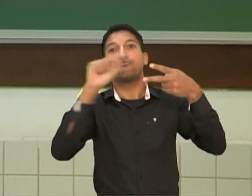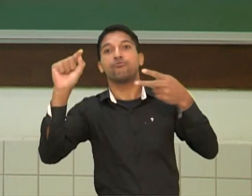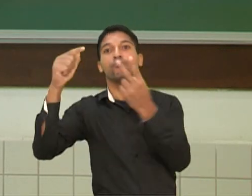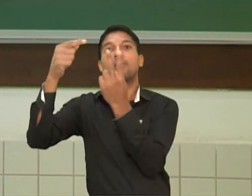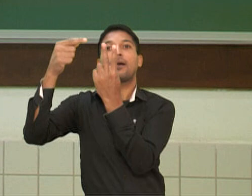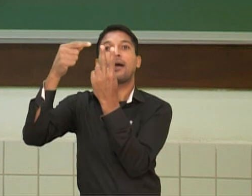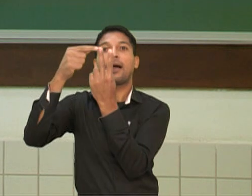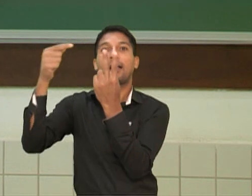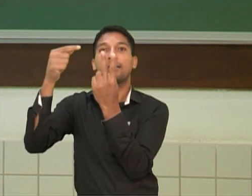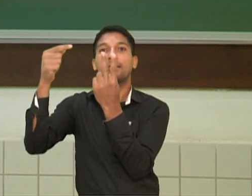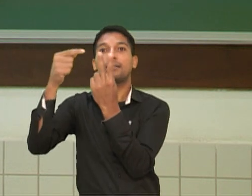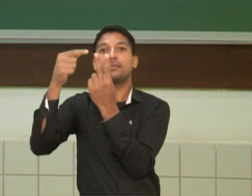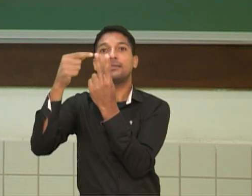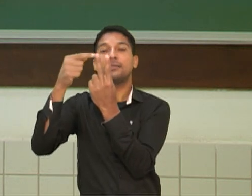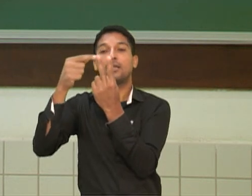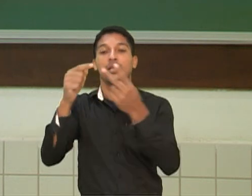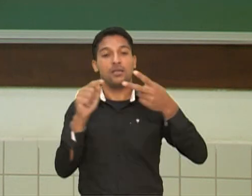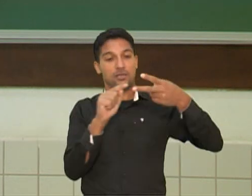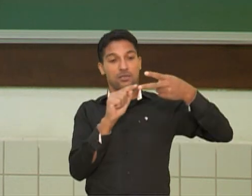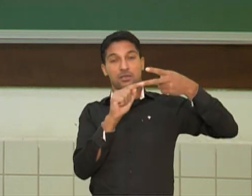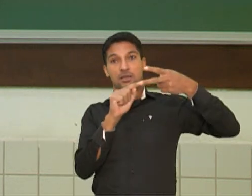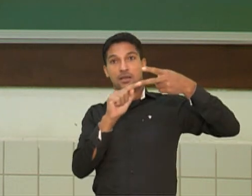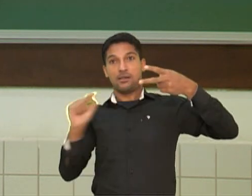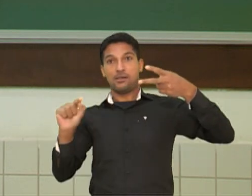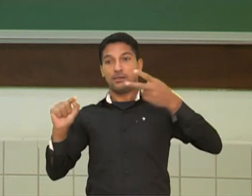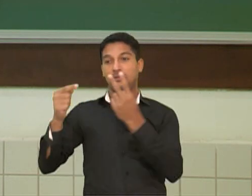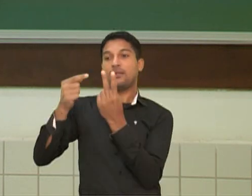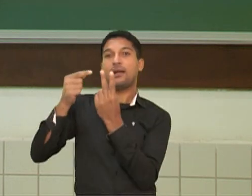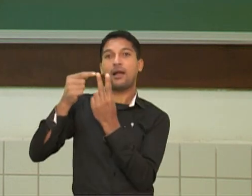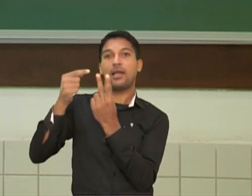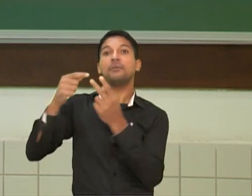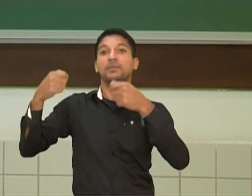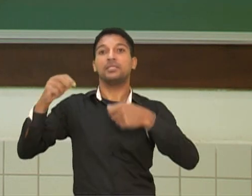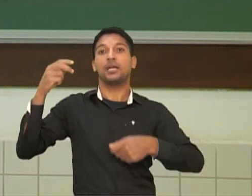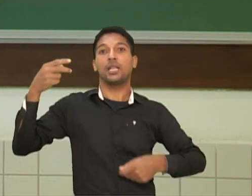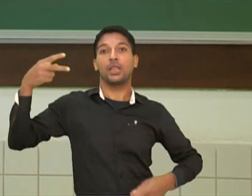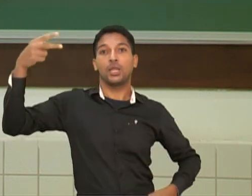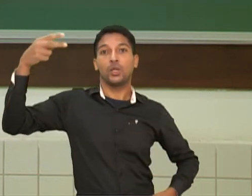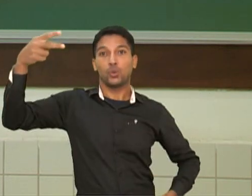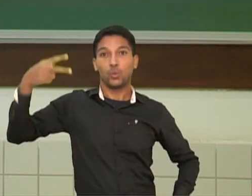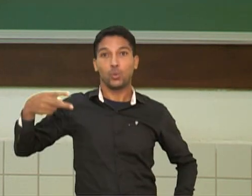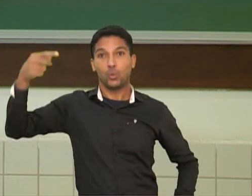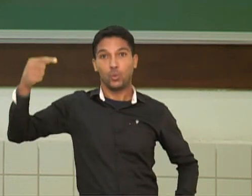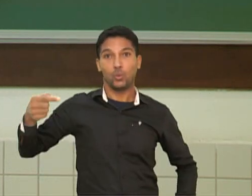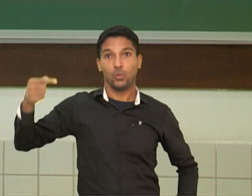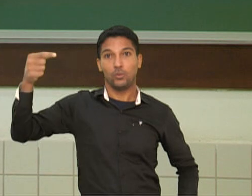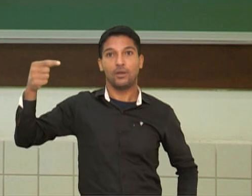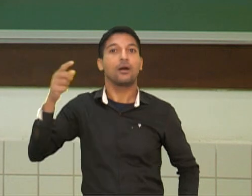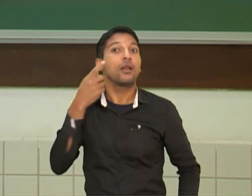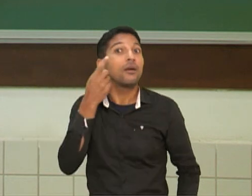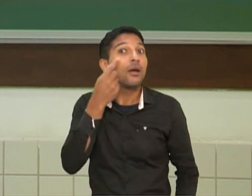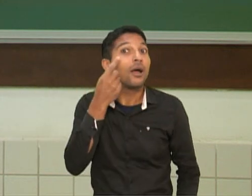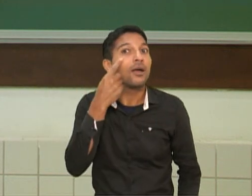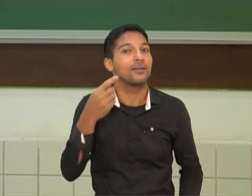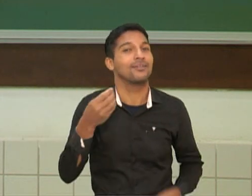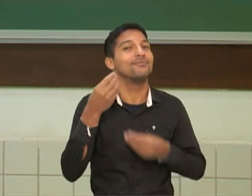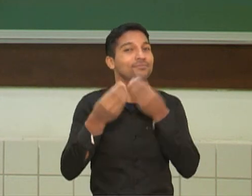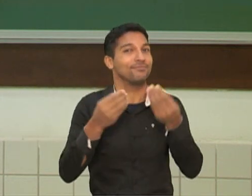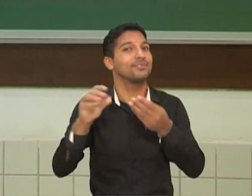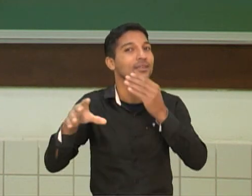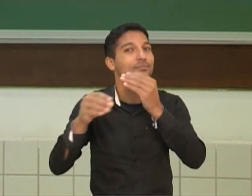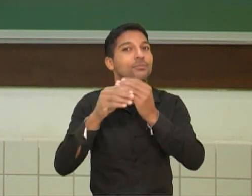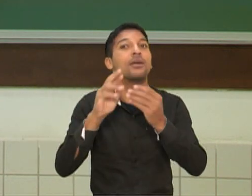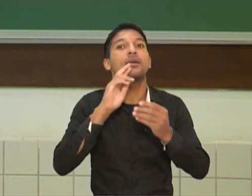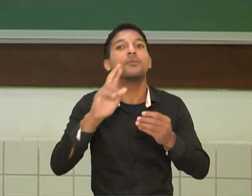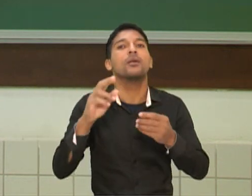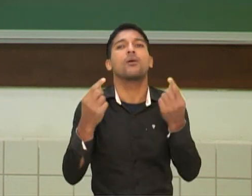grande caminho, olha, caminhei pra caramba, já deixei para vocês aqui super mastigadinho. Agora eu quero que você só me dê as